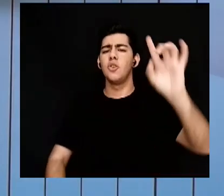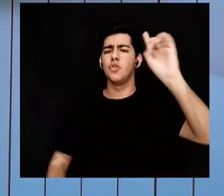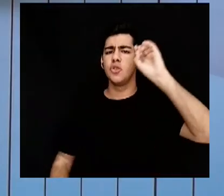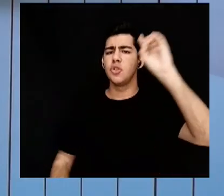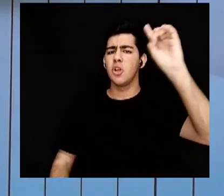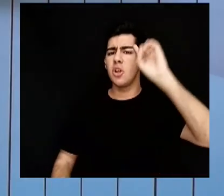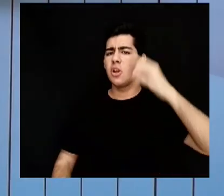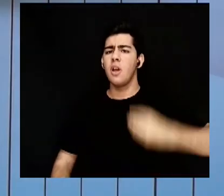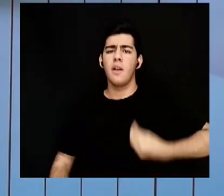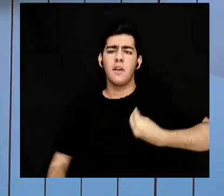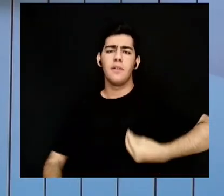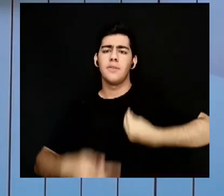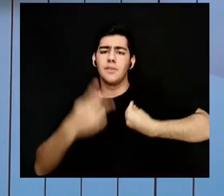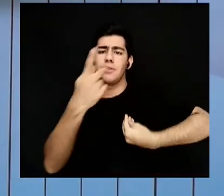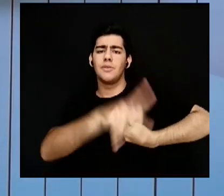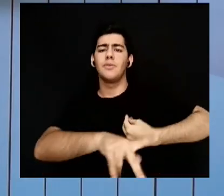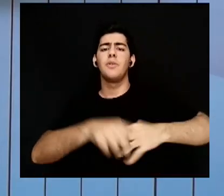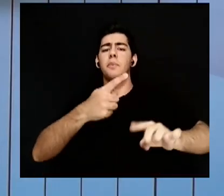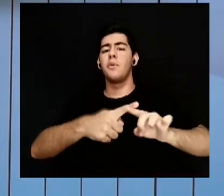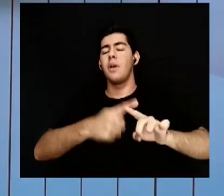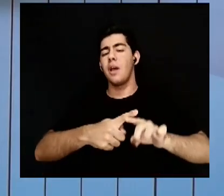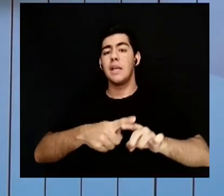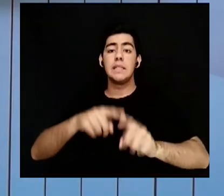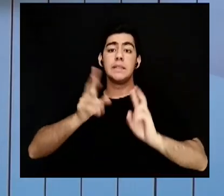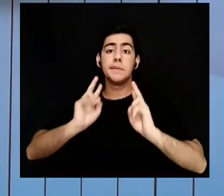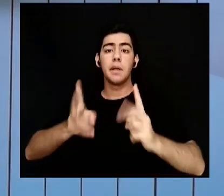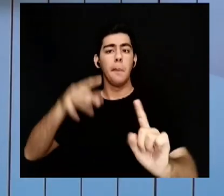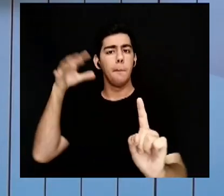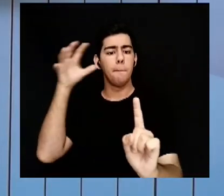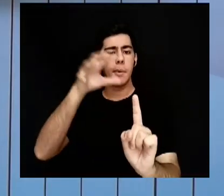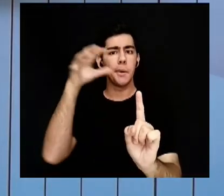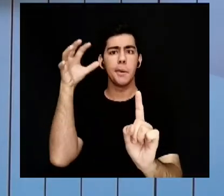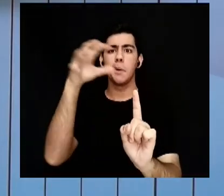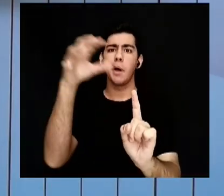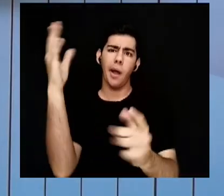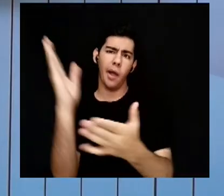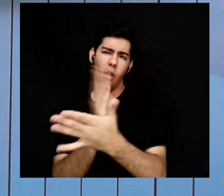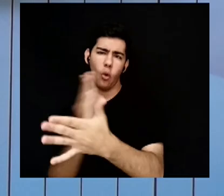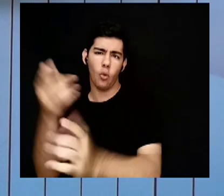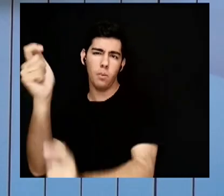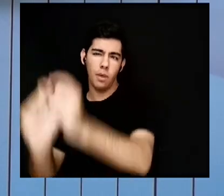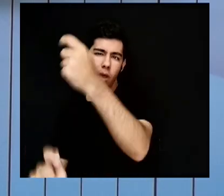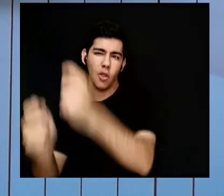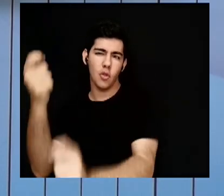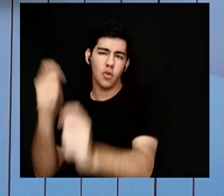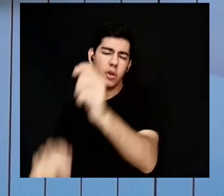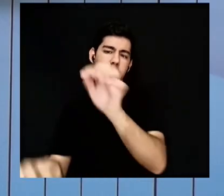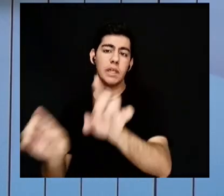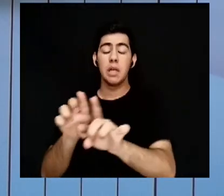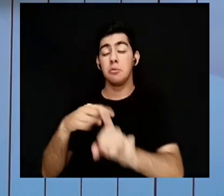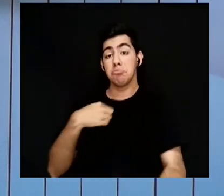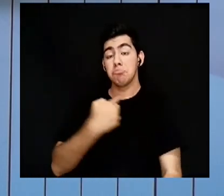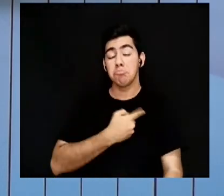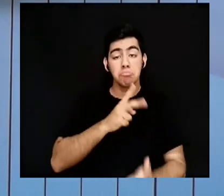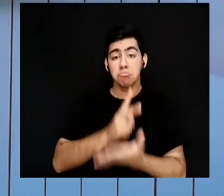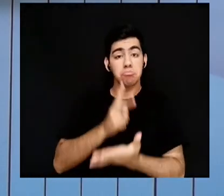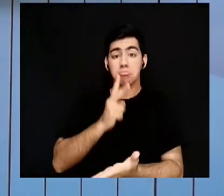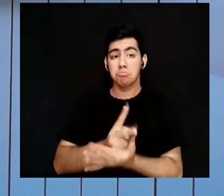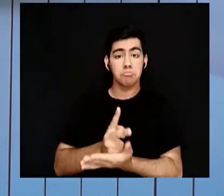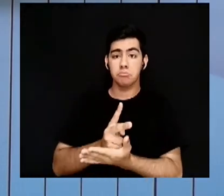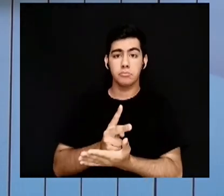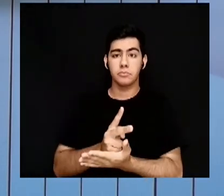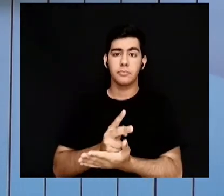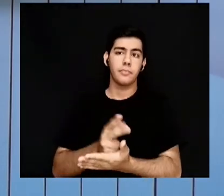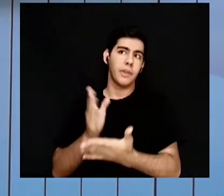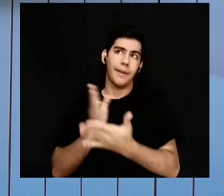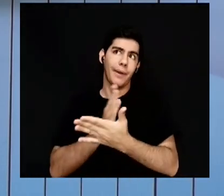ela é incentivada, sim, pela indústria e, às vezes, até por nós, adultos, a consumir os ultraprocessados que,